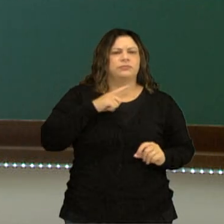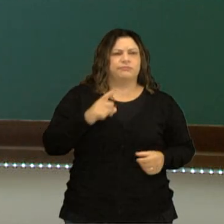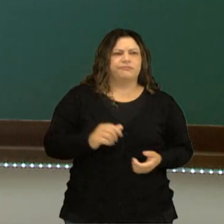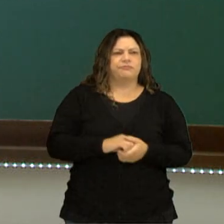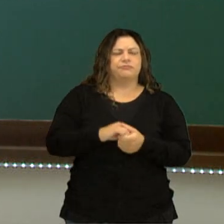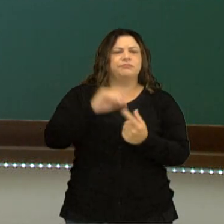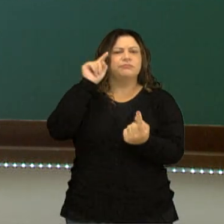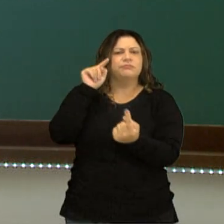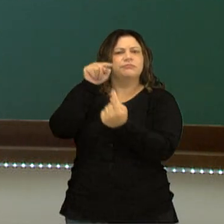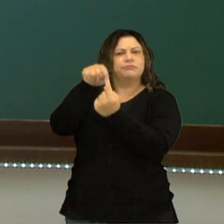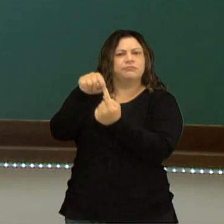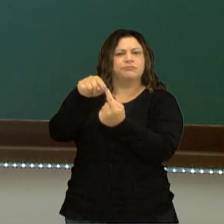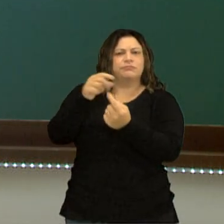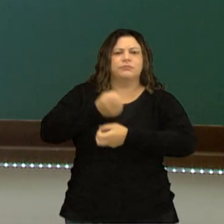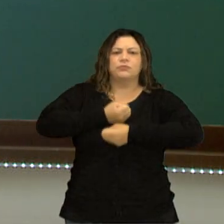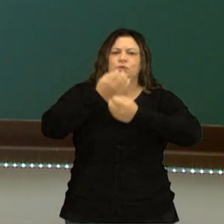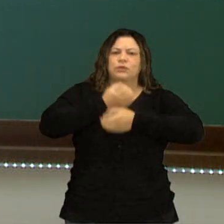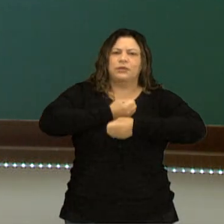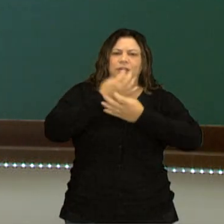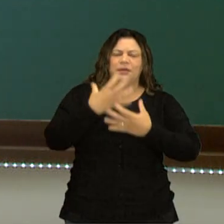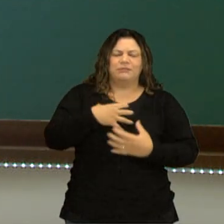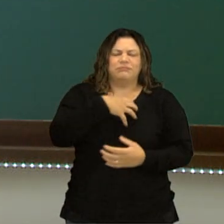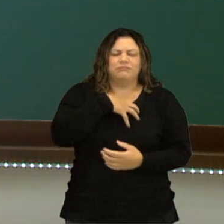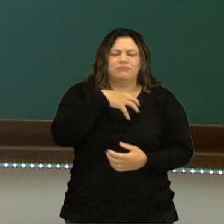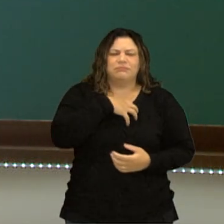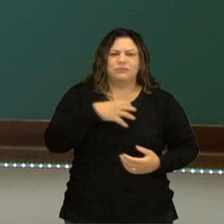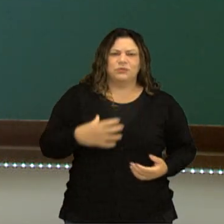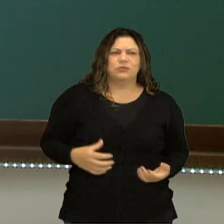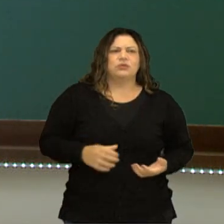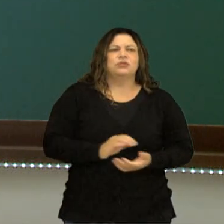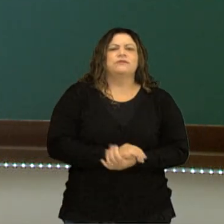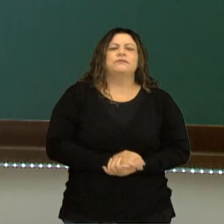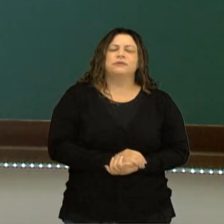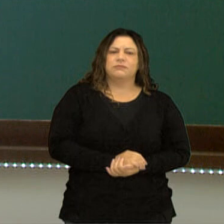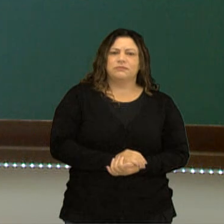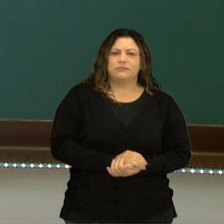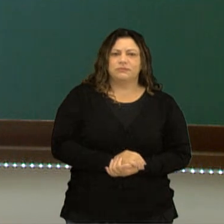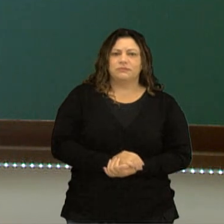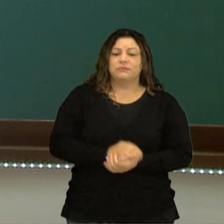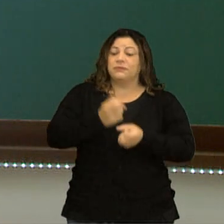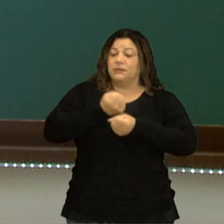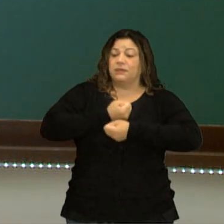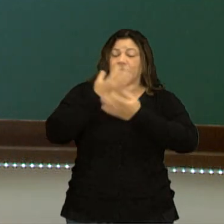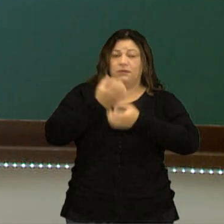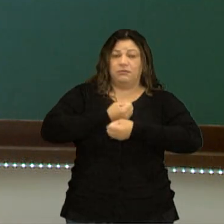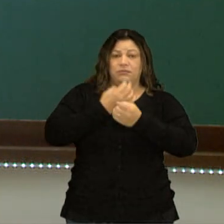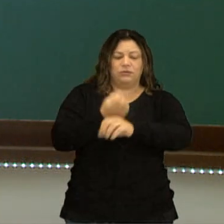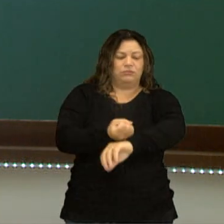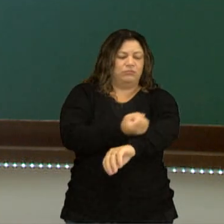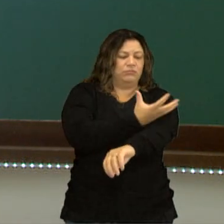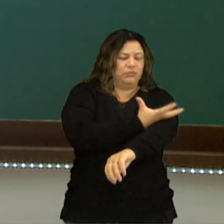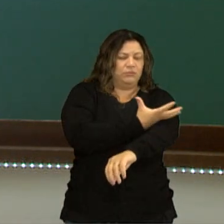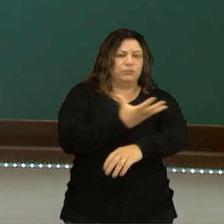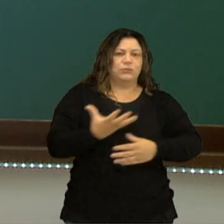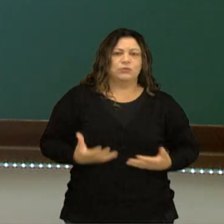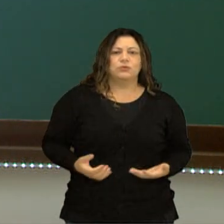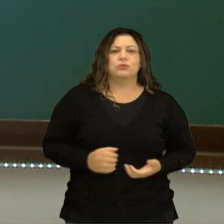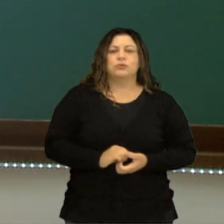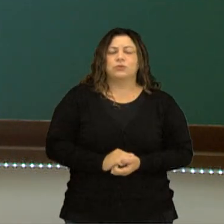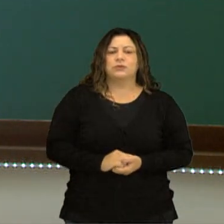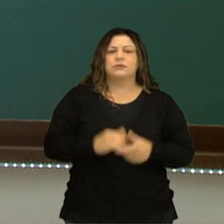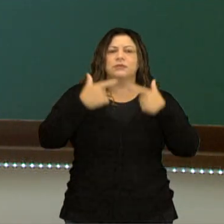função poética e a função emotiva. Nós temos aqui a expressão de emoções e temos também